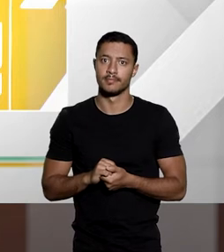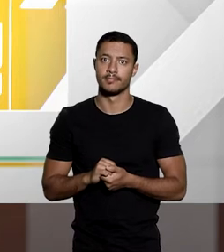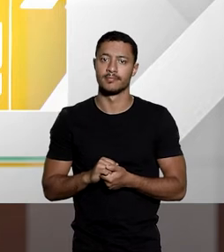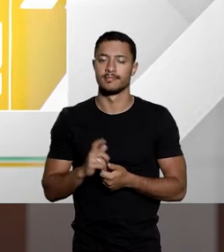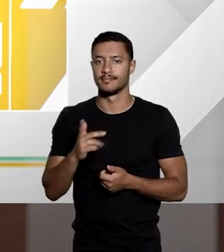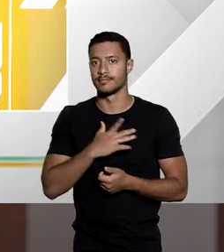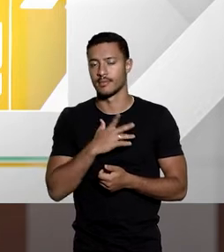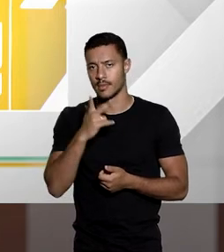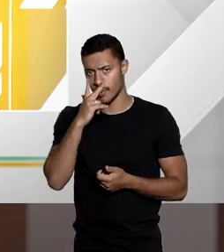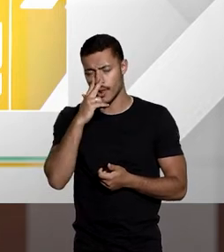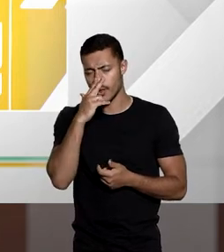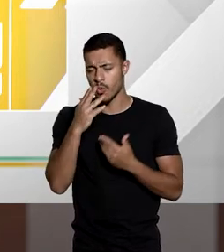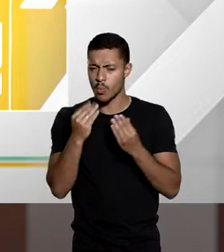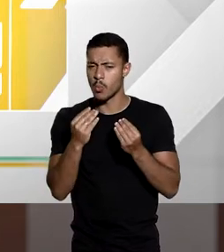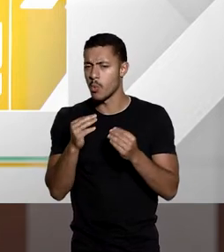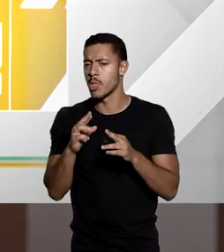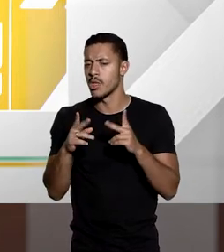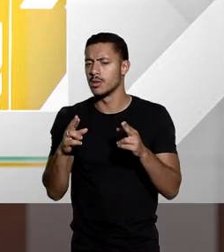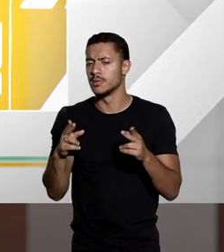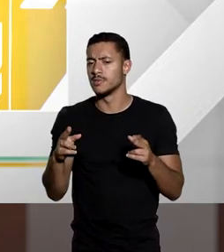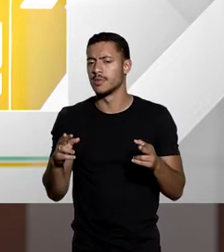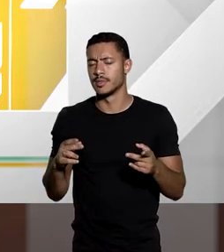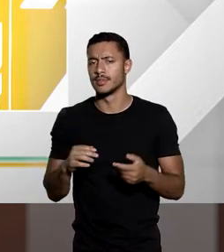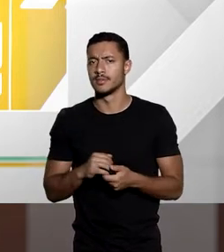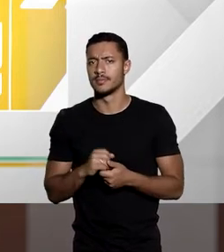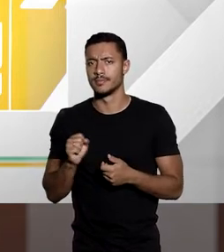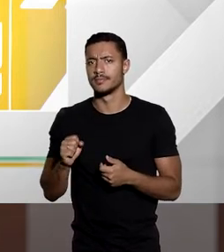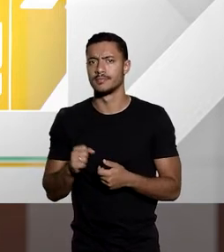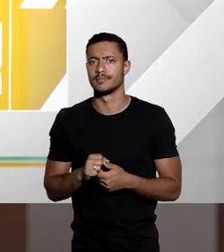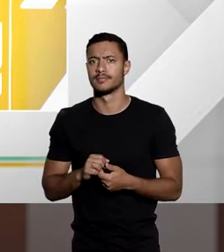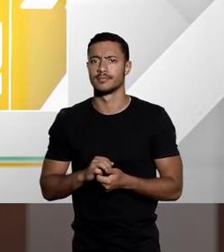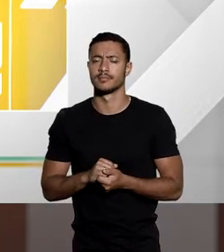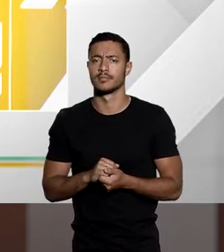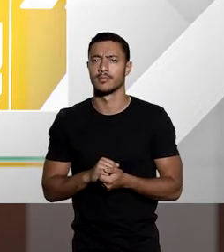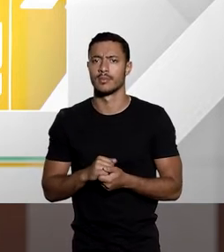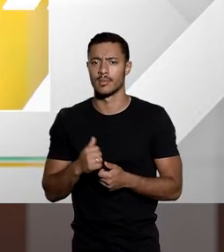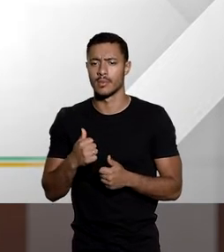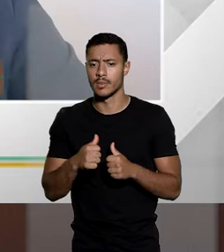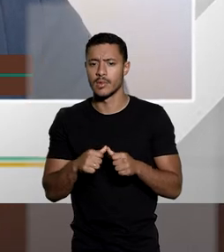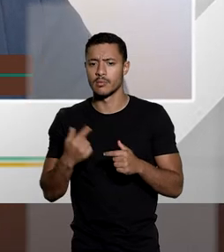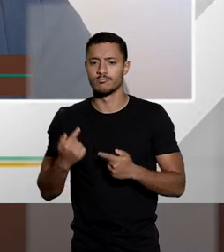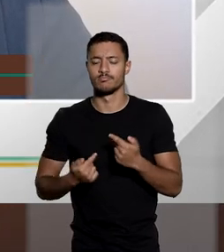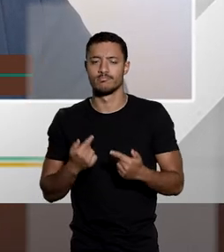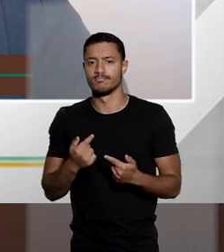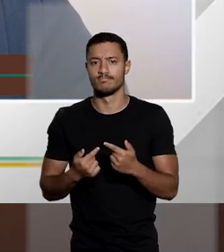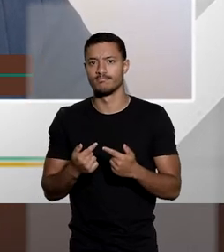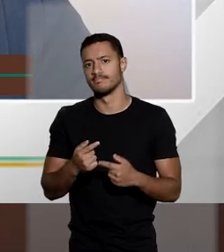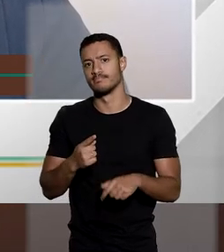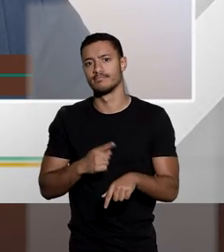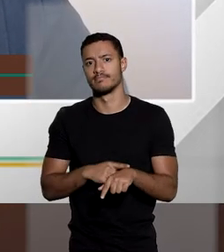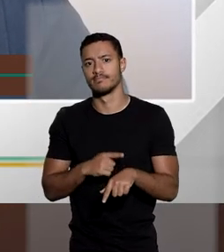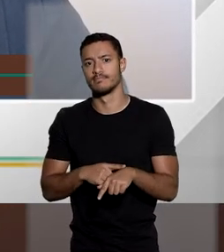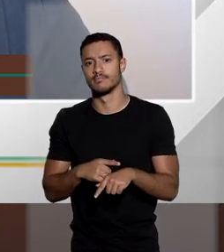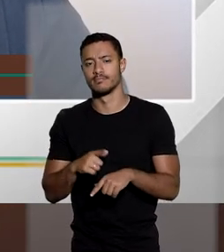Tiago, eu acho que são muitas mudanças mesmo, né? A gente está até debatendo há tempos essa lei,